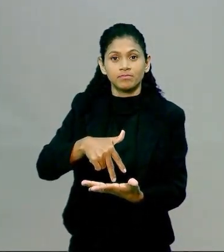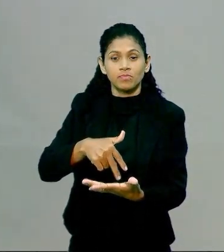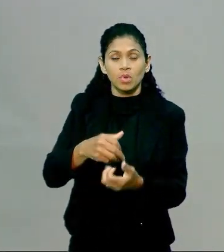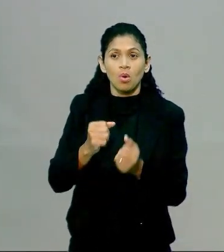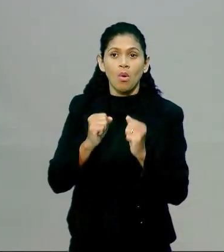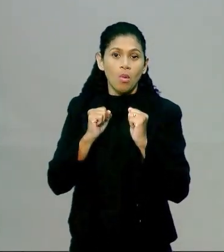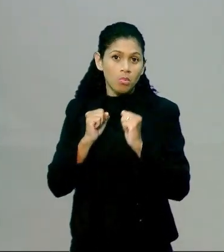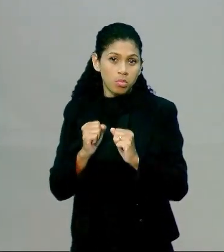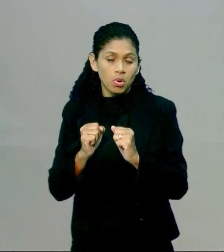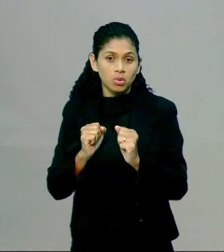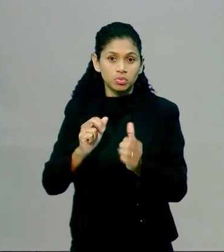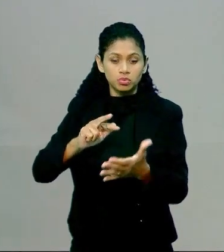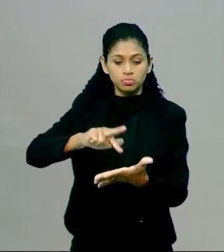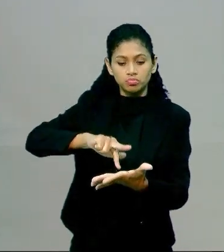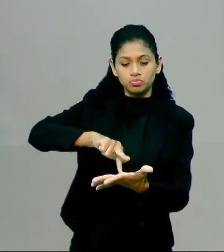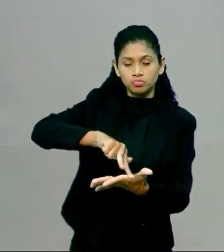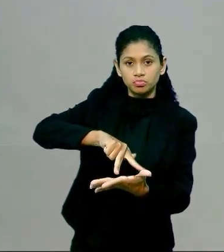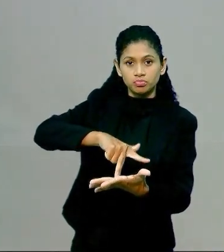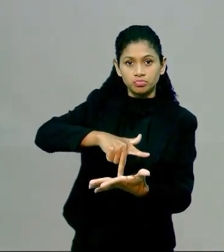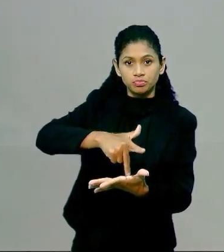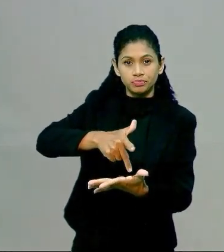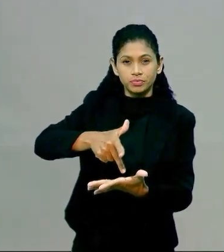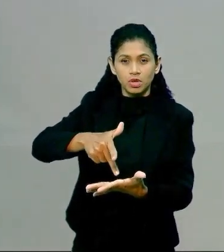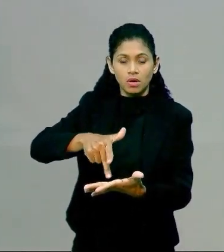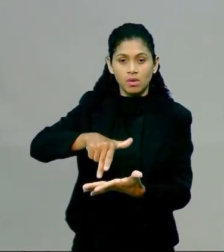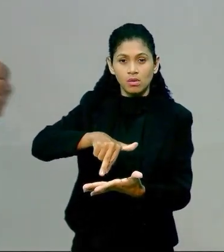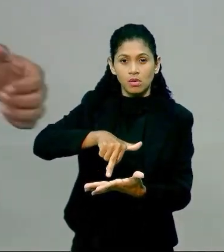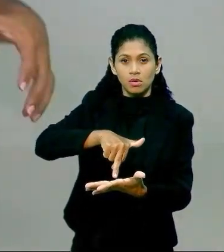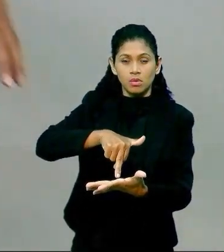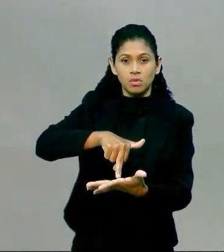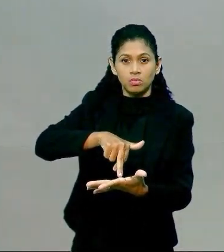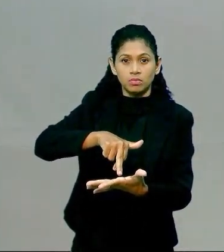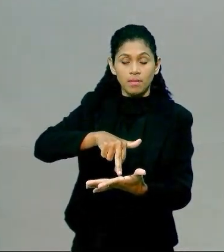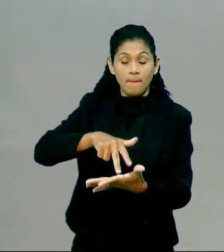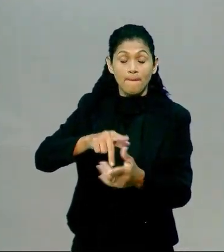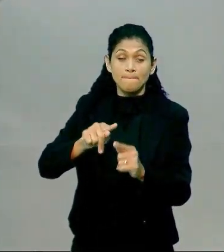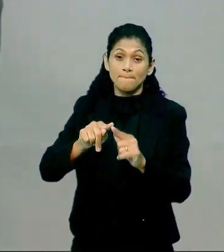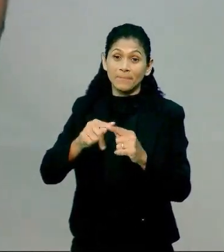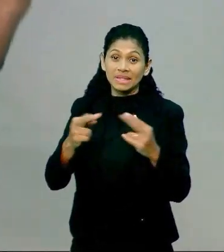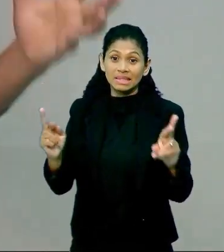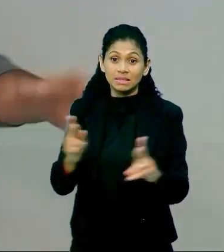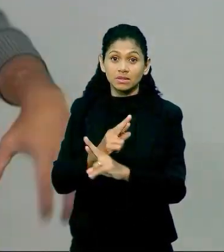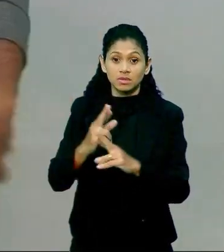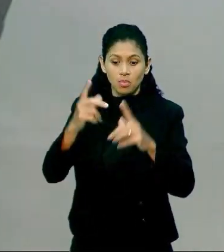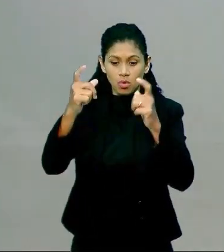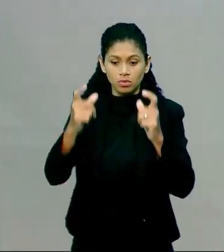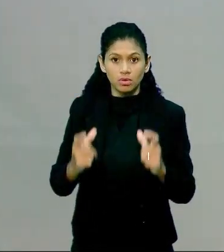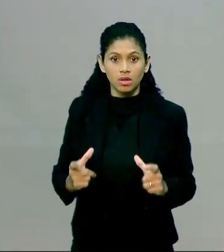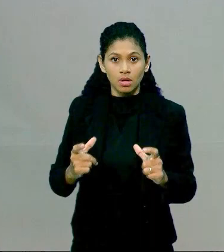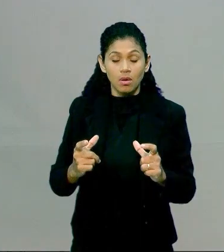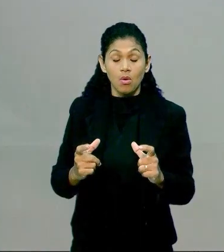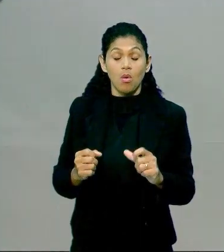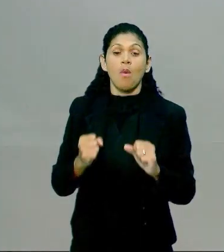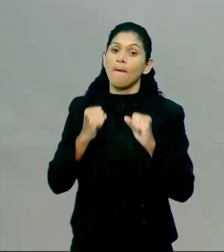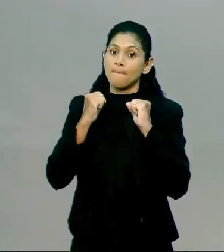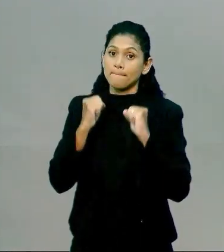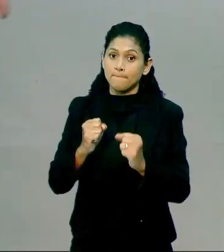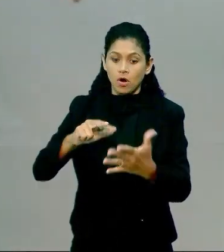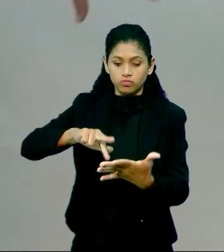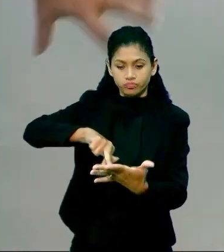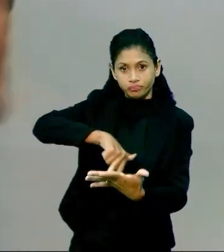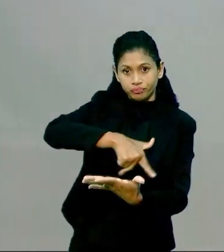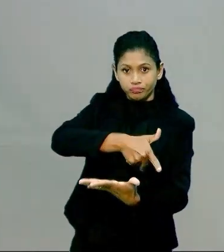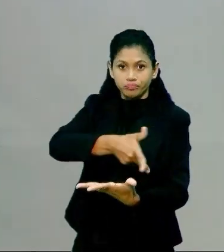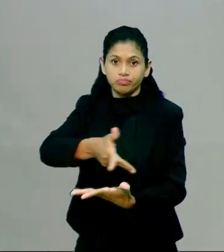de balanço sem expressão muito, mas em relação ao meu espaço, eu posso tomar de conta e